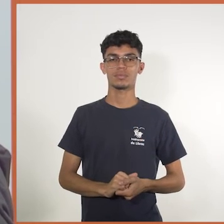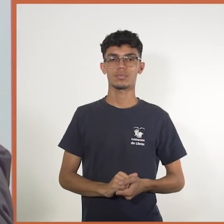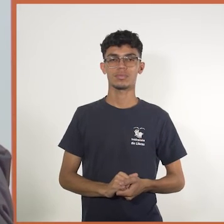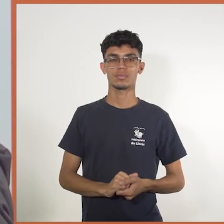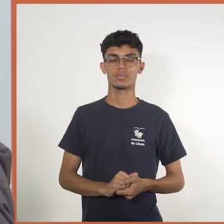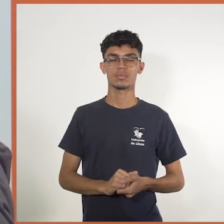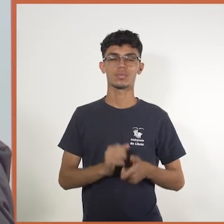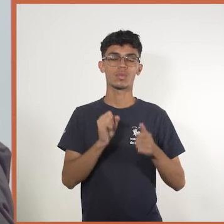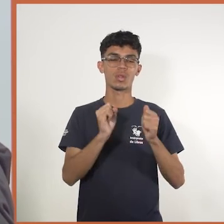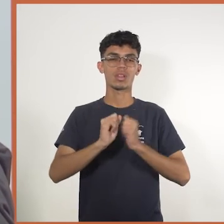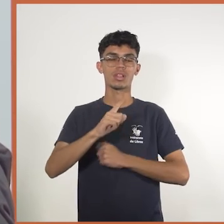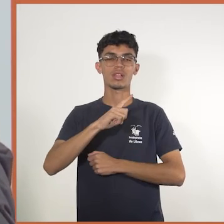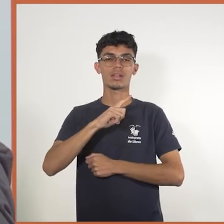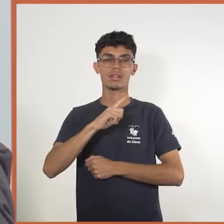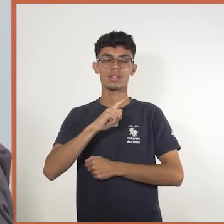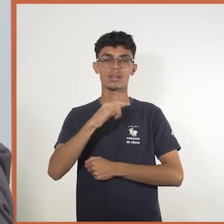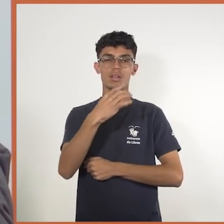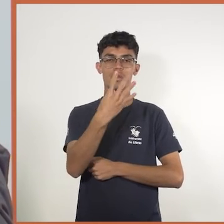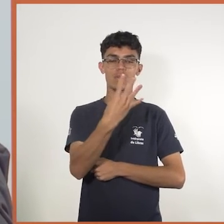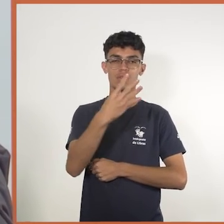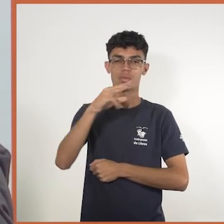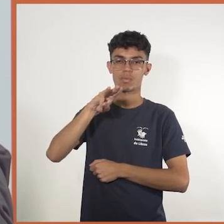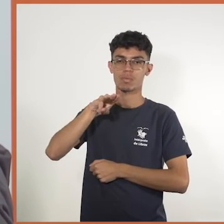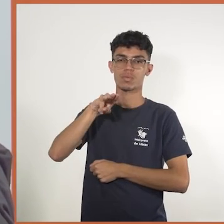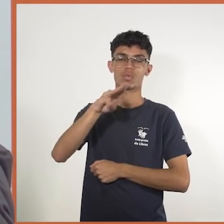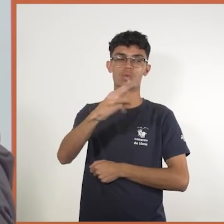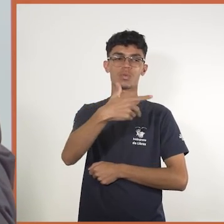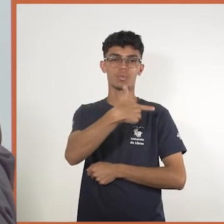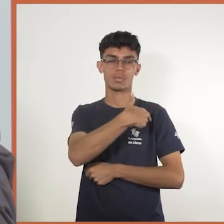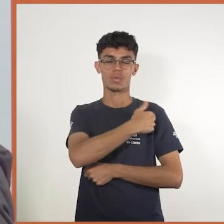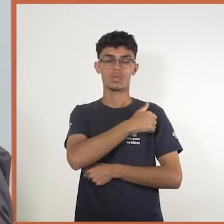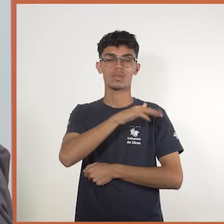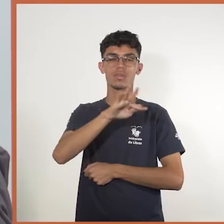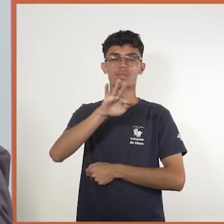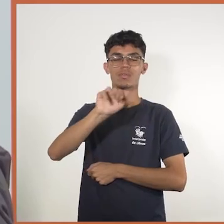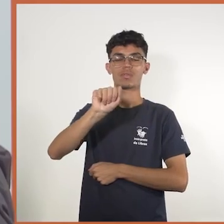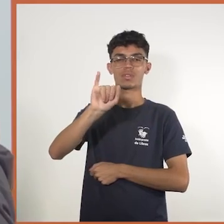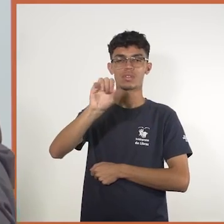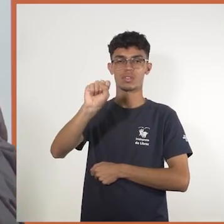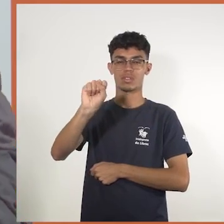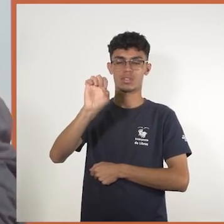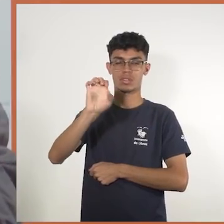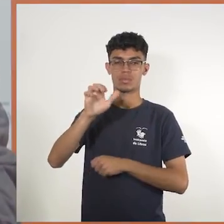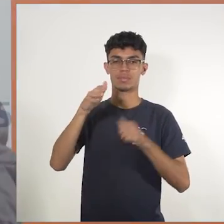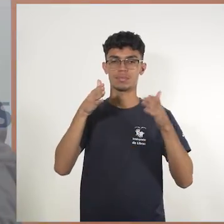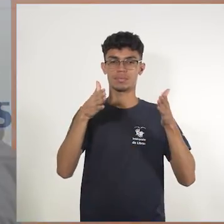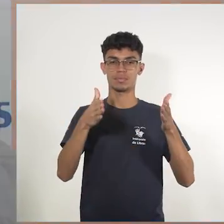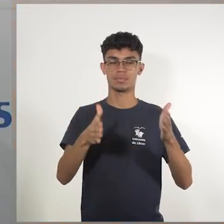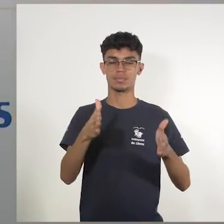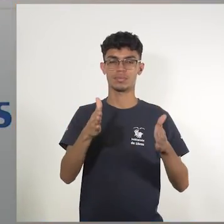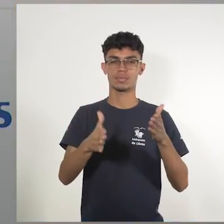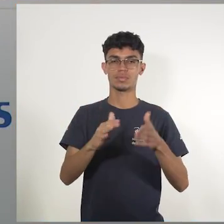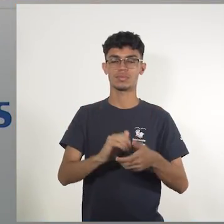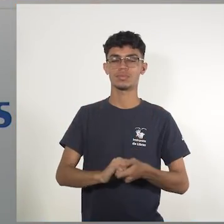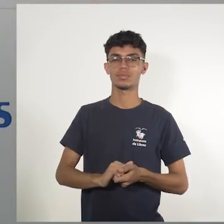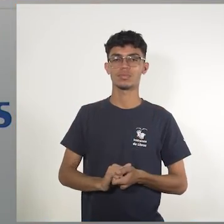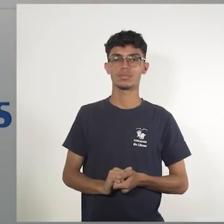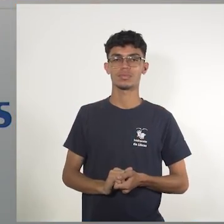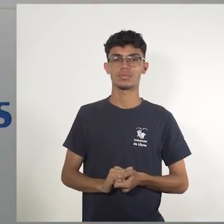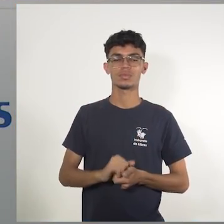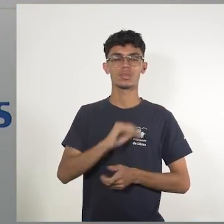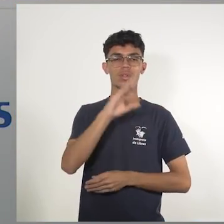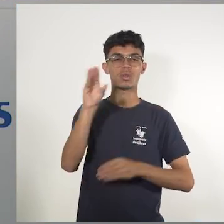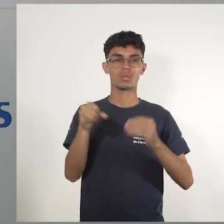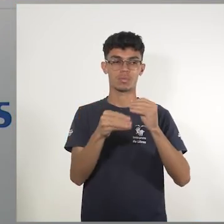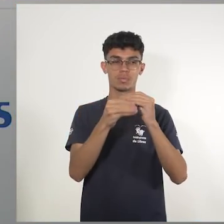pode armazenar até 4 milhões de doses de Pfizer nesse momento. Fernanda, deixa eu só